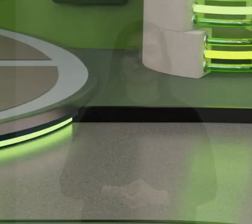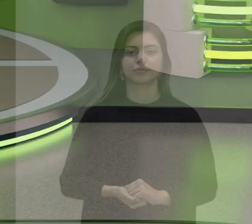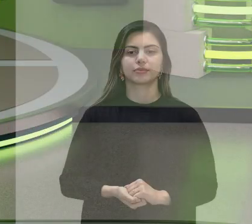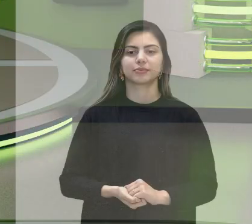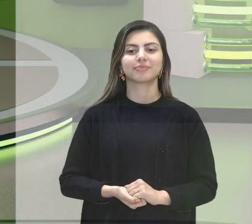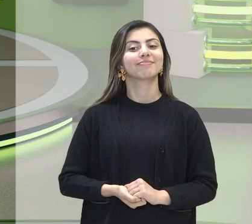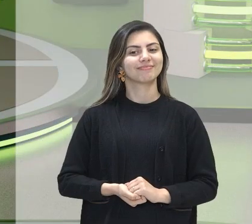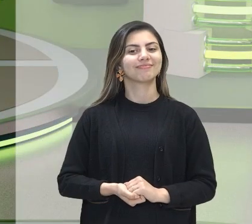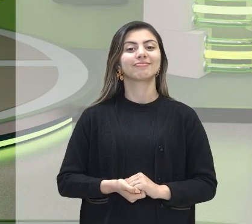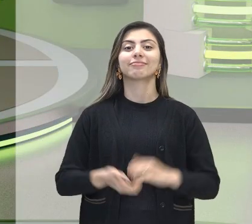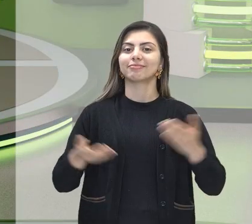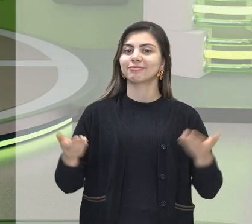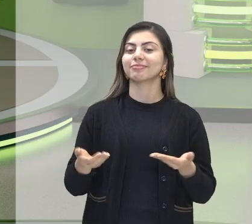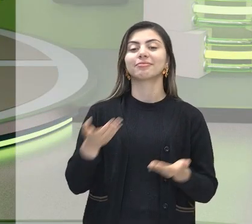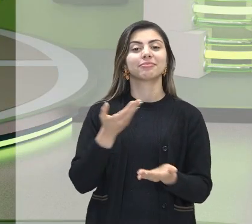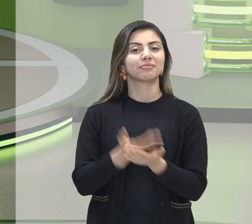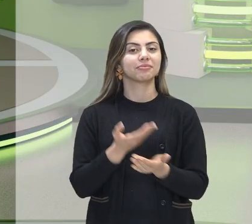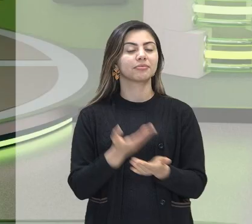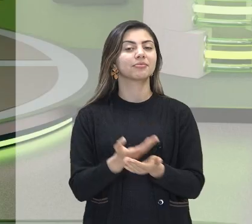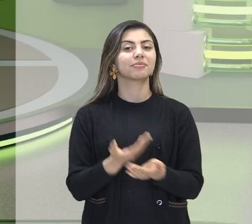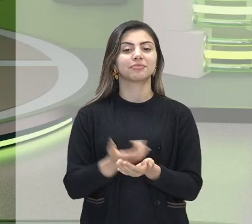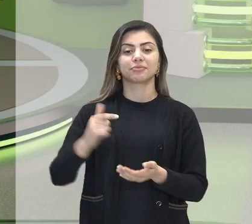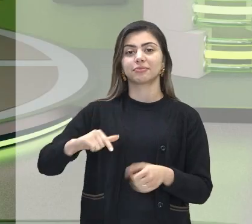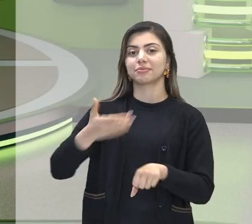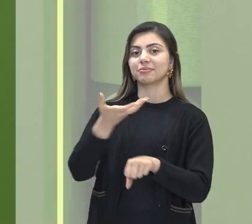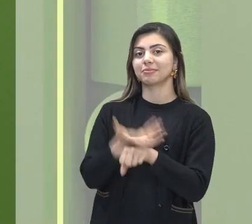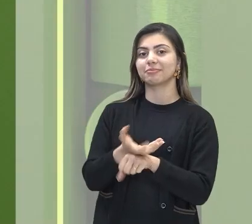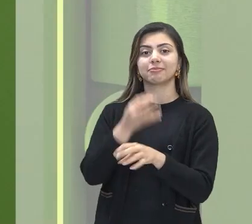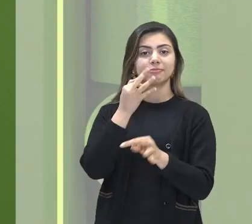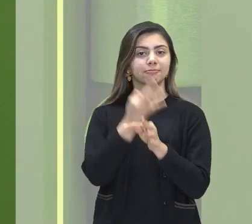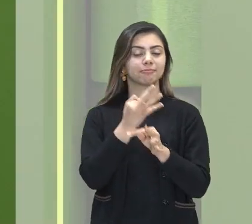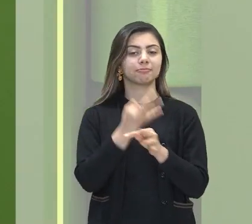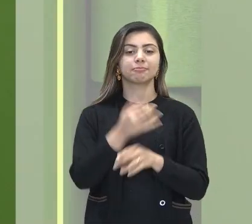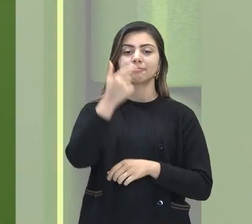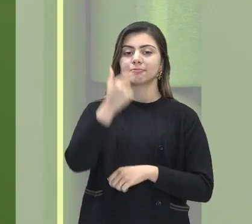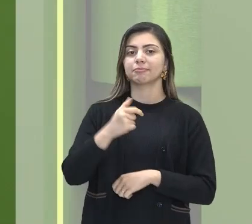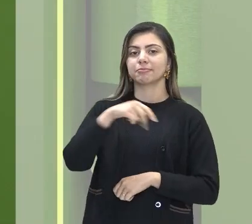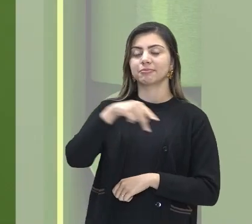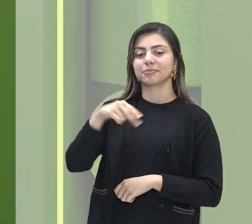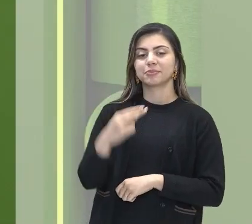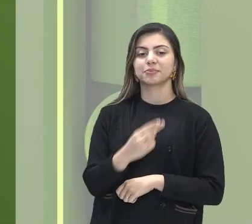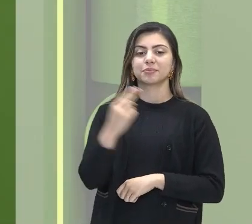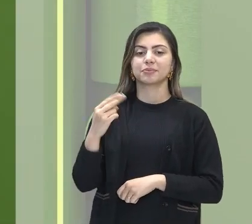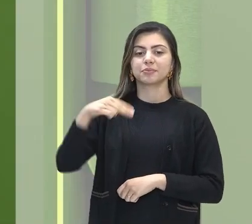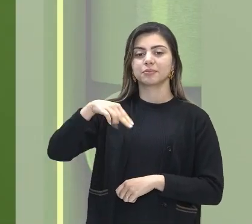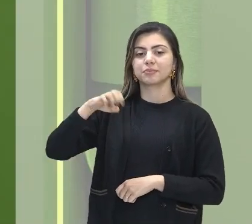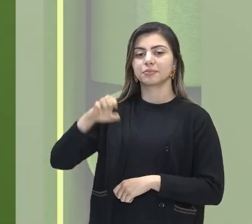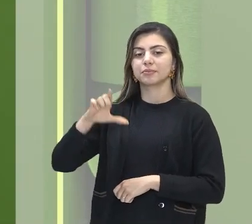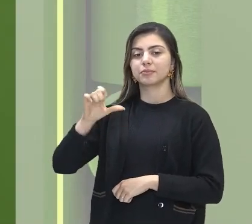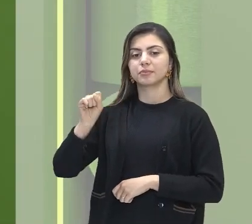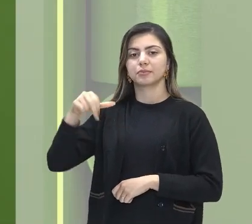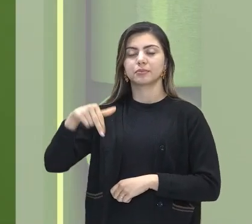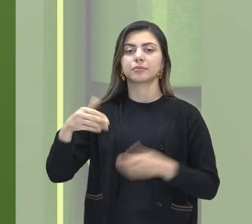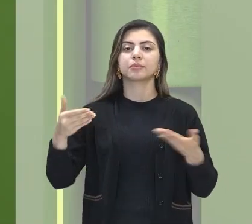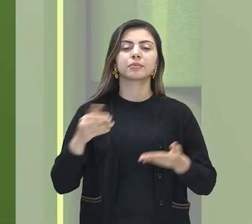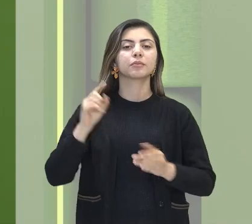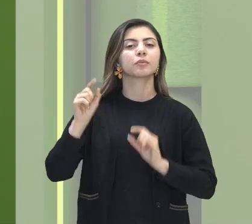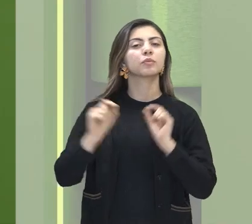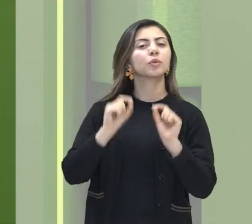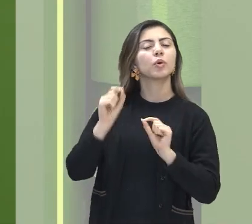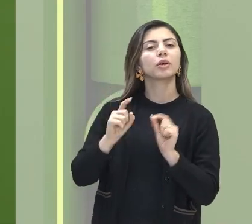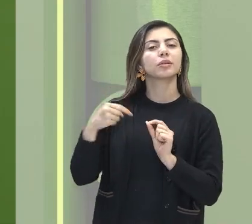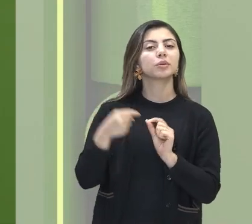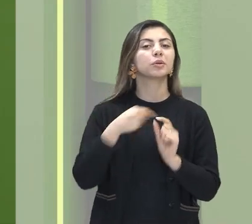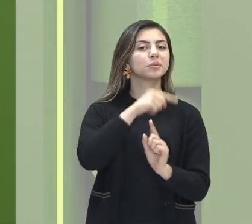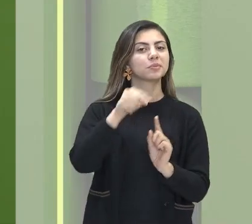Muito bem, pessoal, estamos de volta aqui para mais uma aula de física. Eu sou o professor Nelson Bezerra e agora nós vamos conhecer